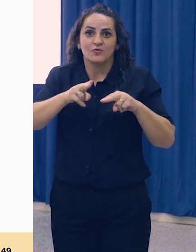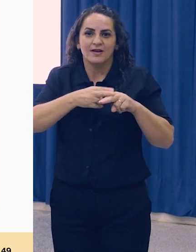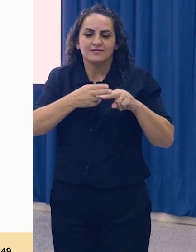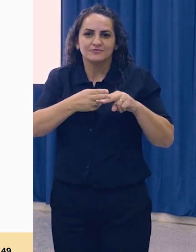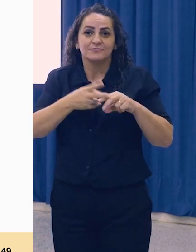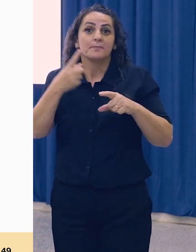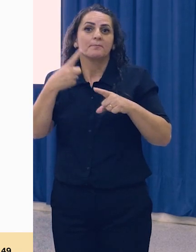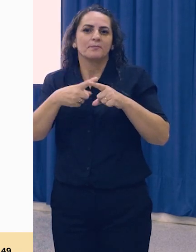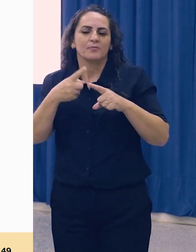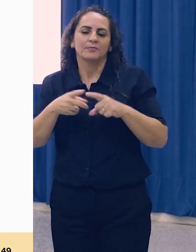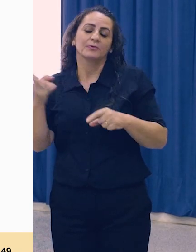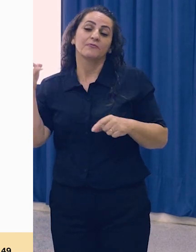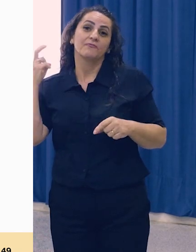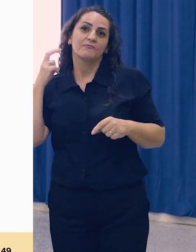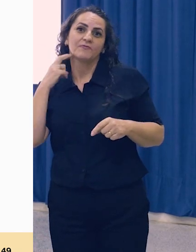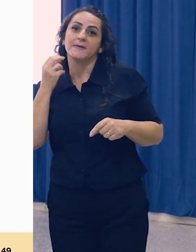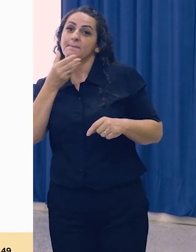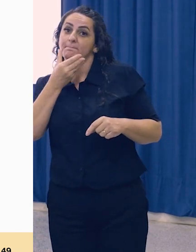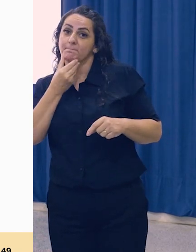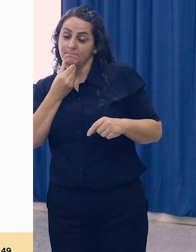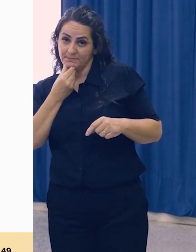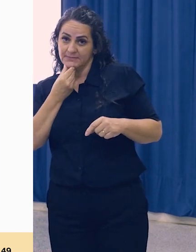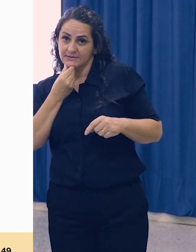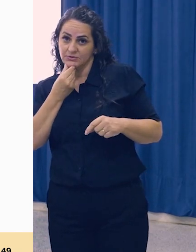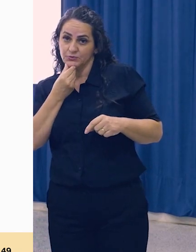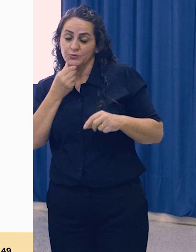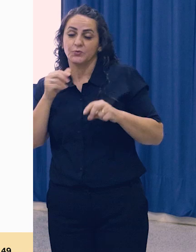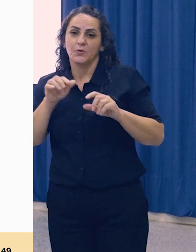a frase é: você está convidado para o último